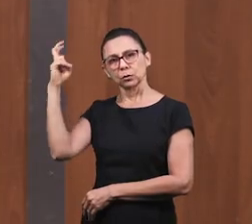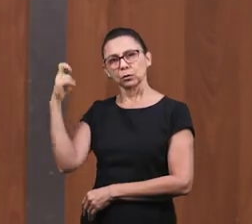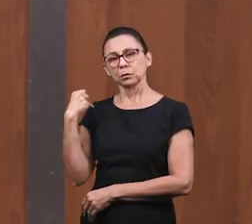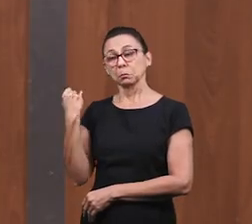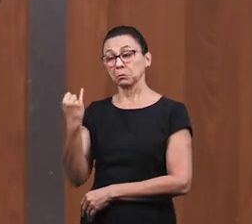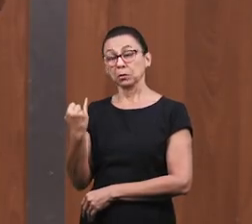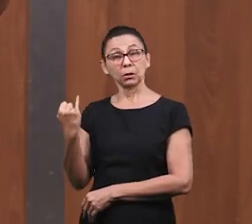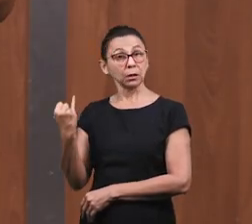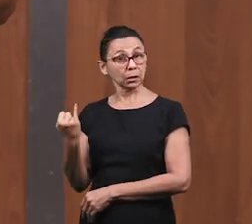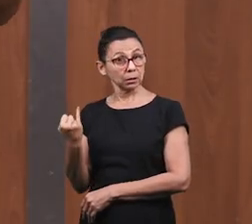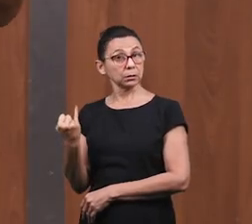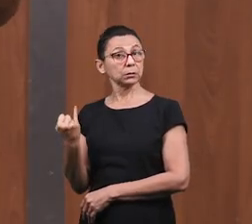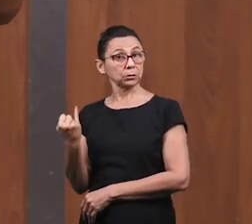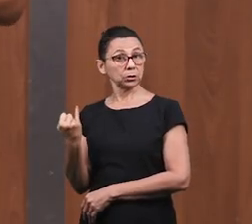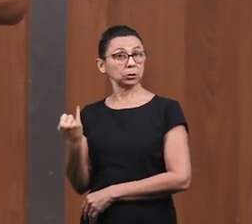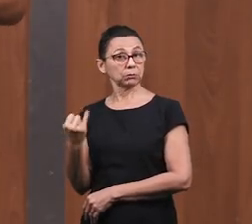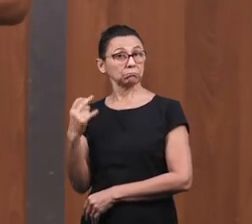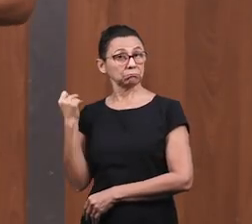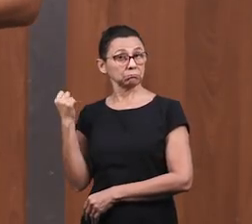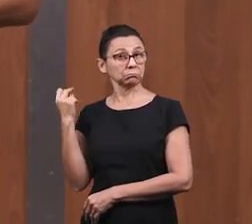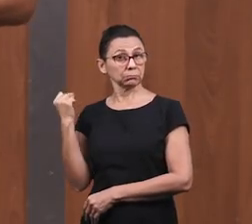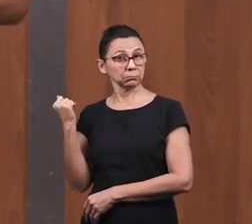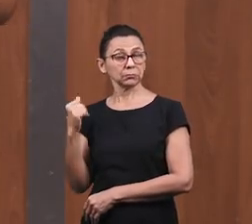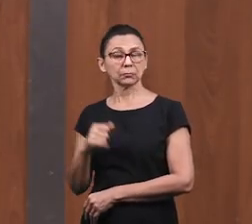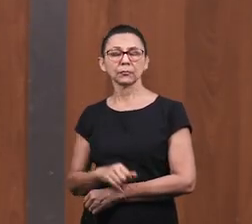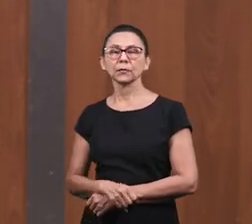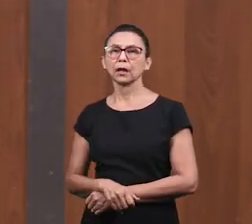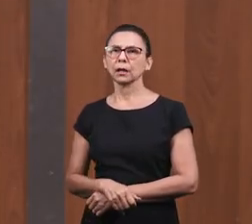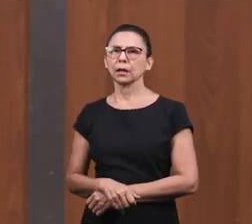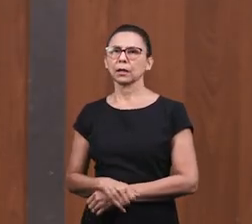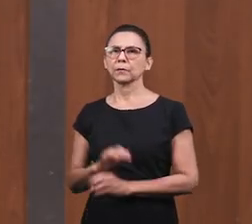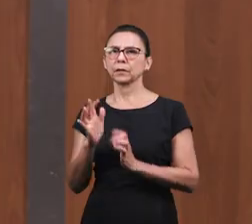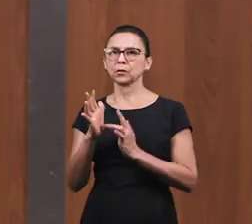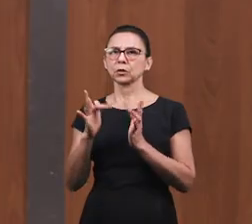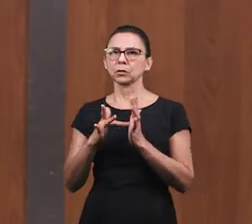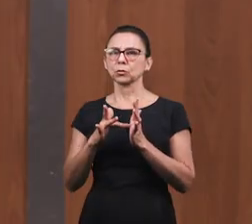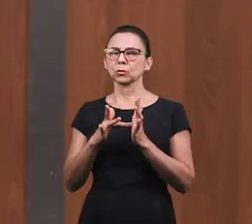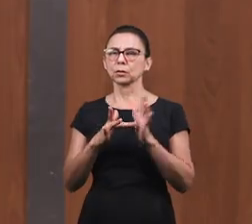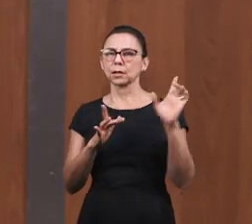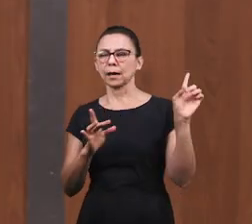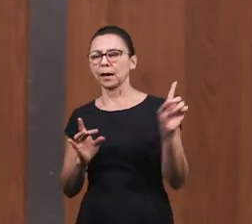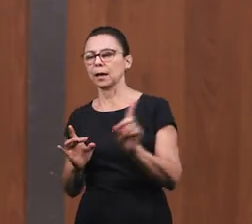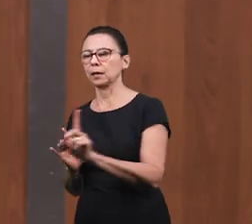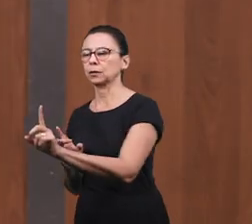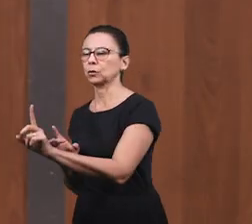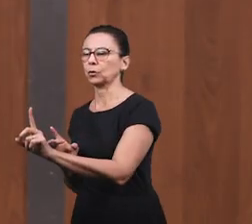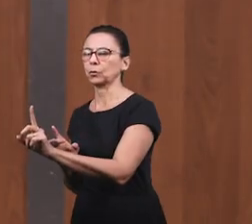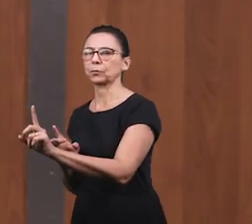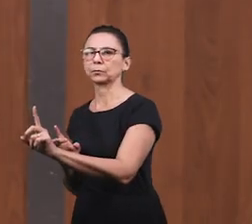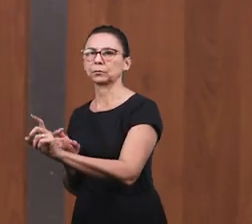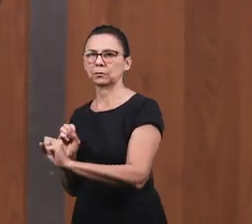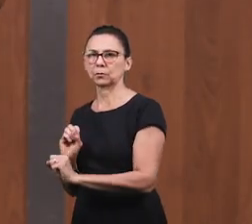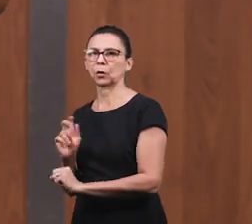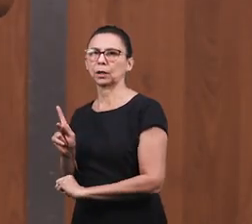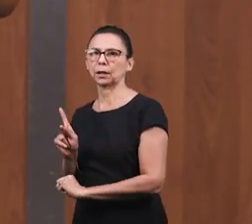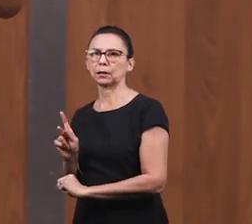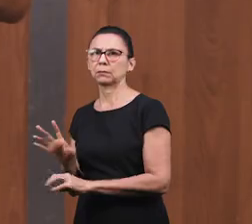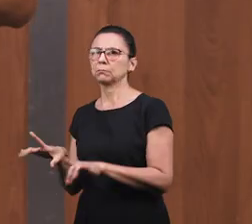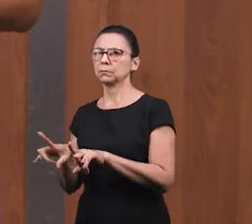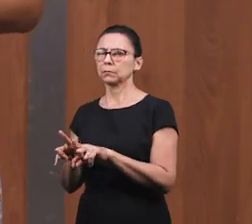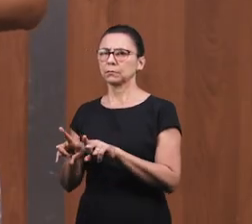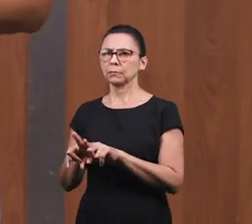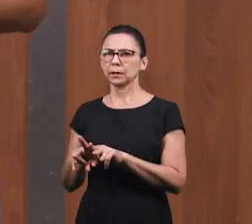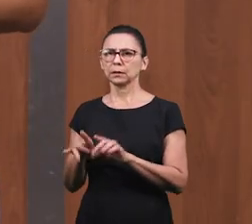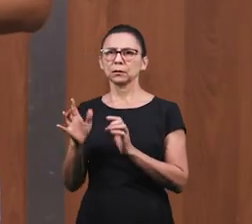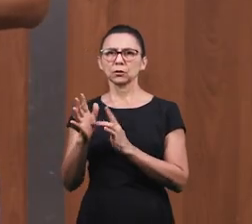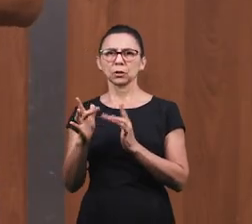homem importante, um religioso daquela época, mas de igual forma ele recebeu uma pecadora.